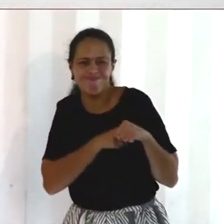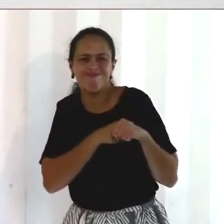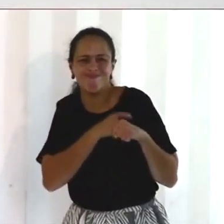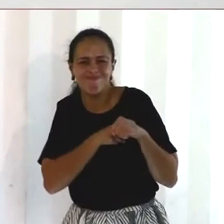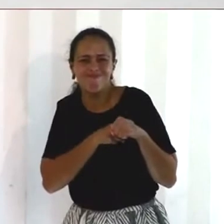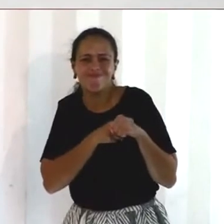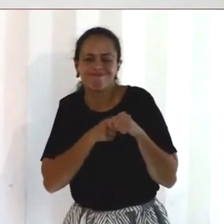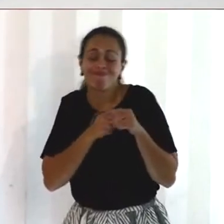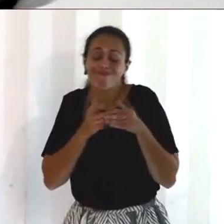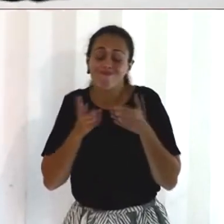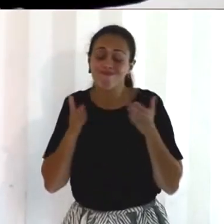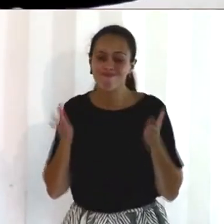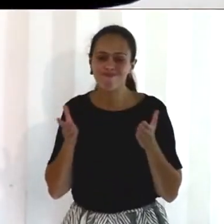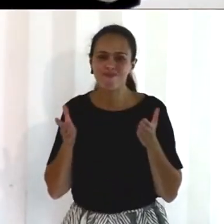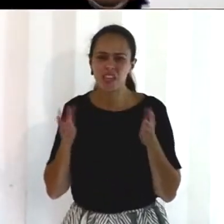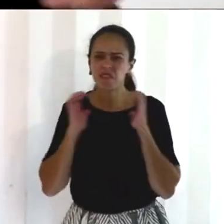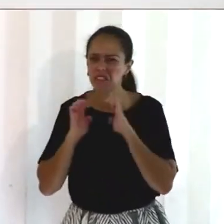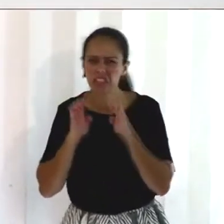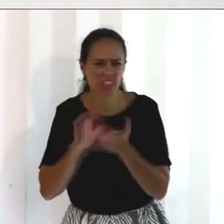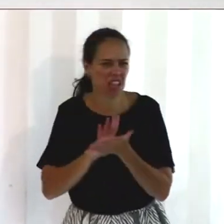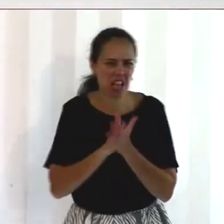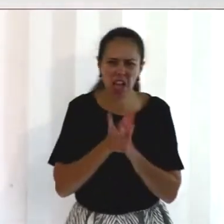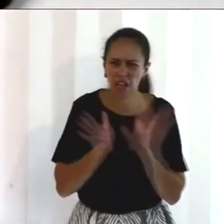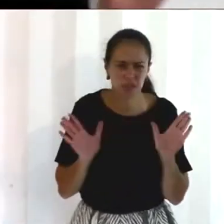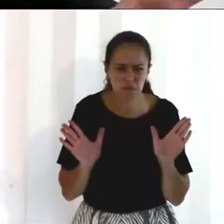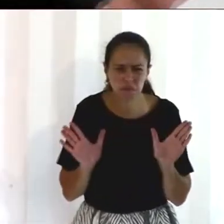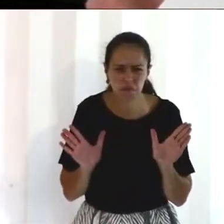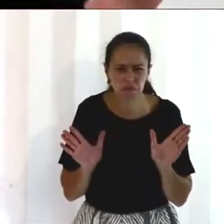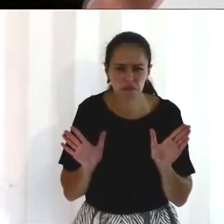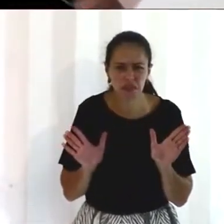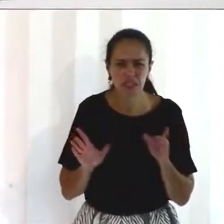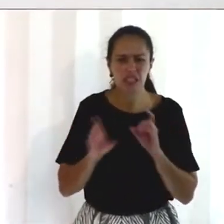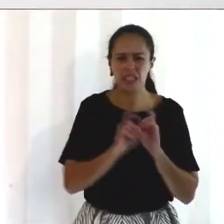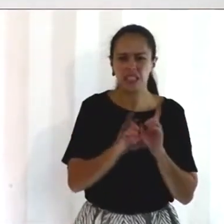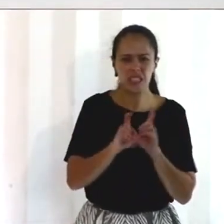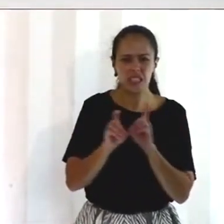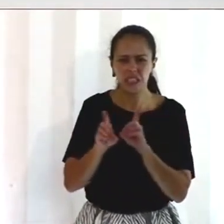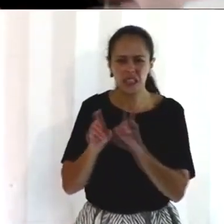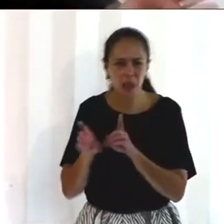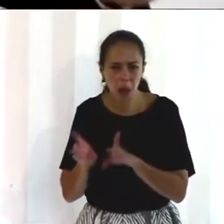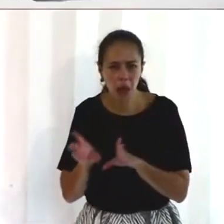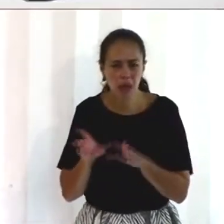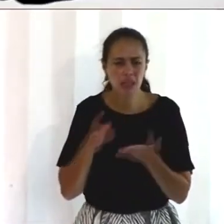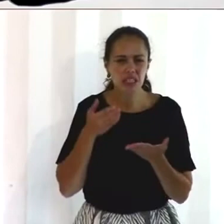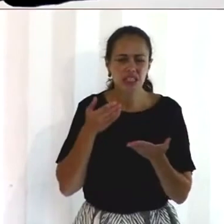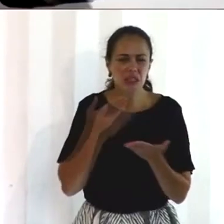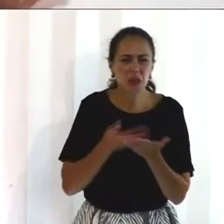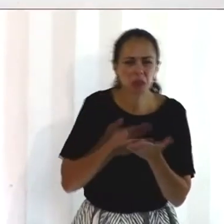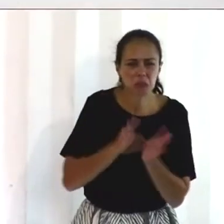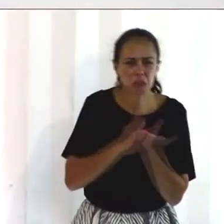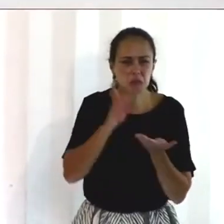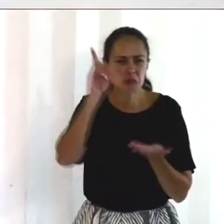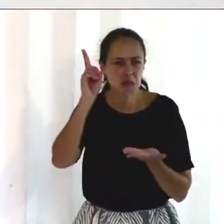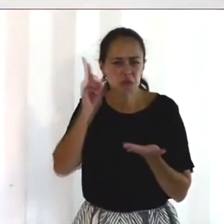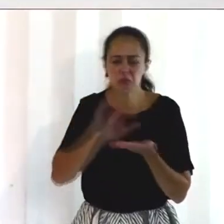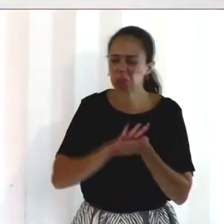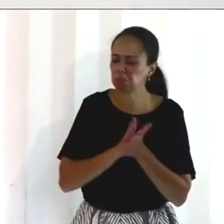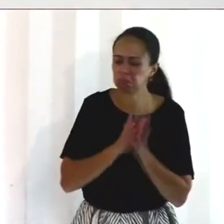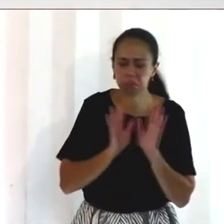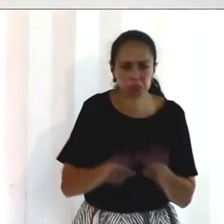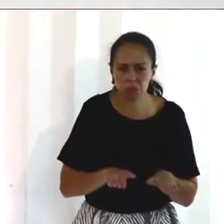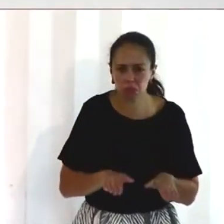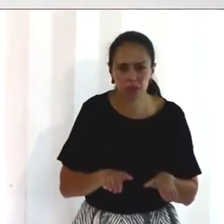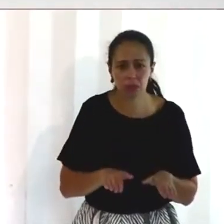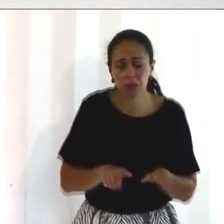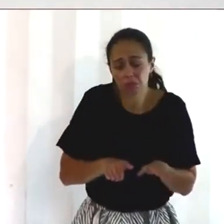a não vão evangelizar na semana, não vão fazer discipulado, não vão orar com ninguém, porque supõe eles que